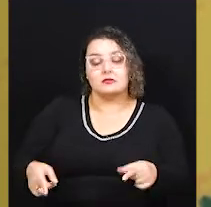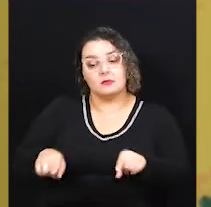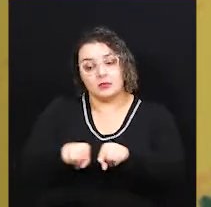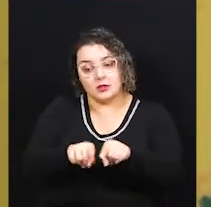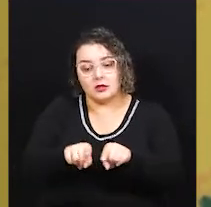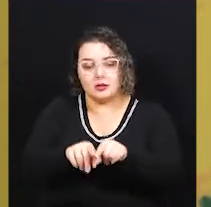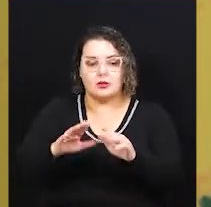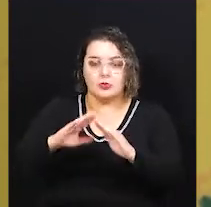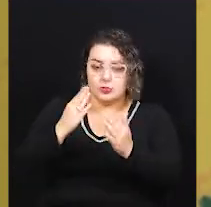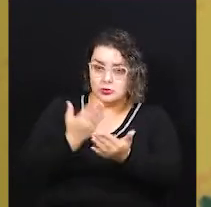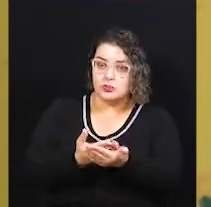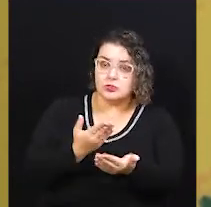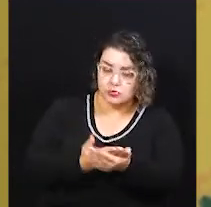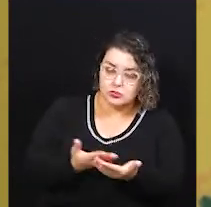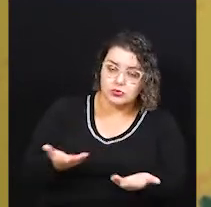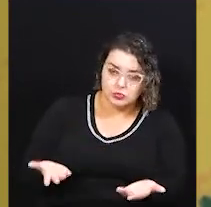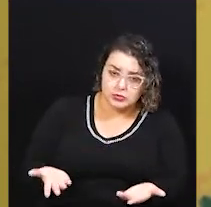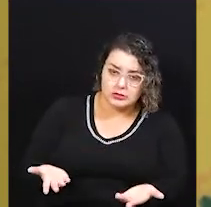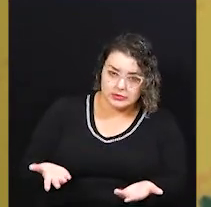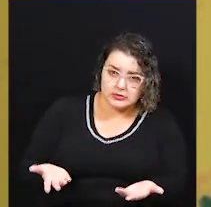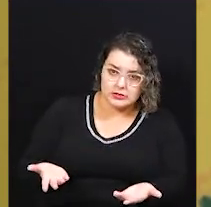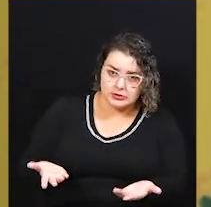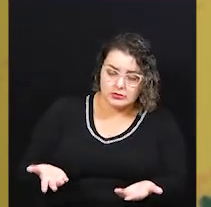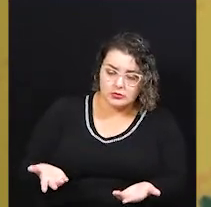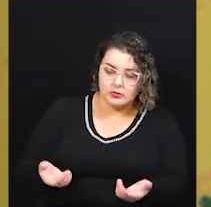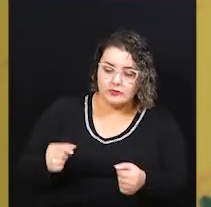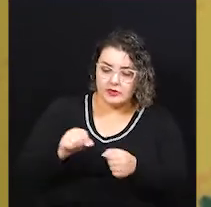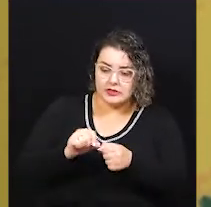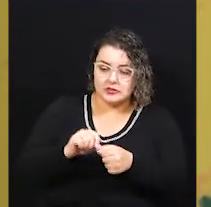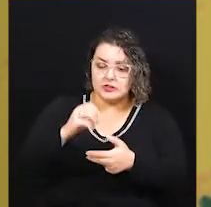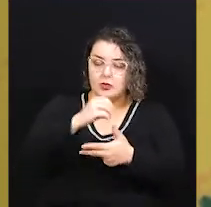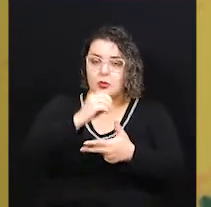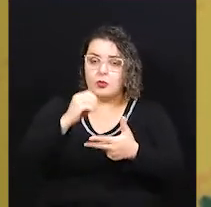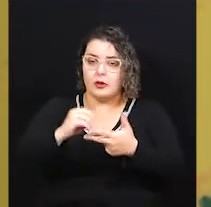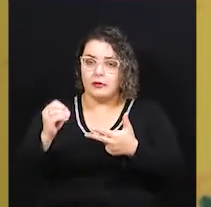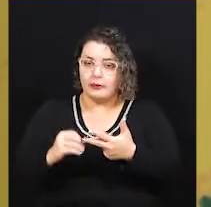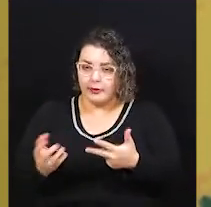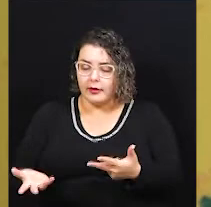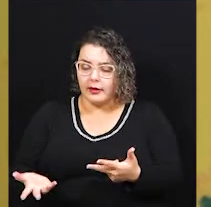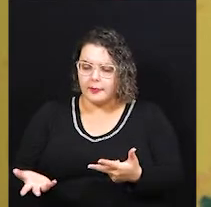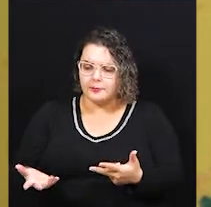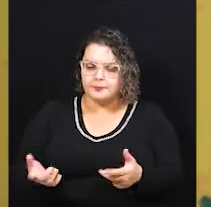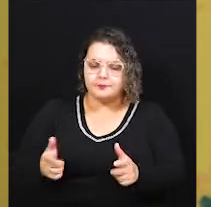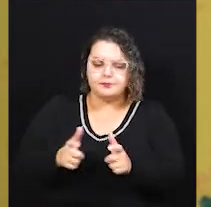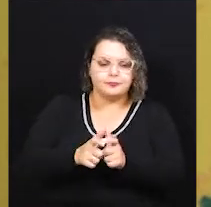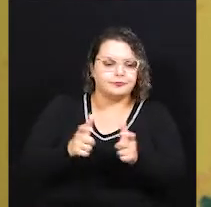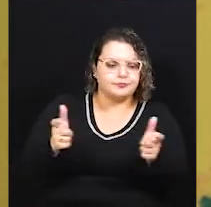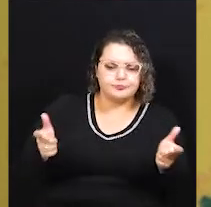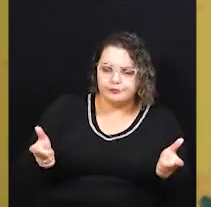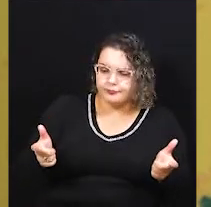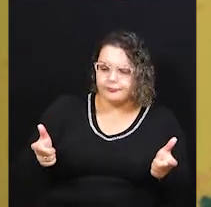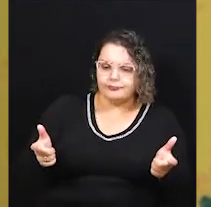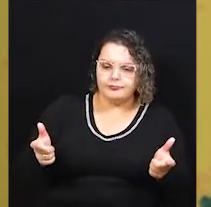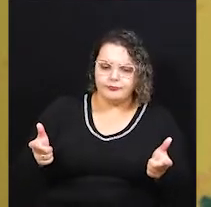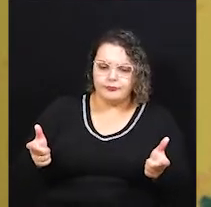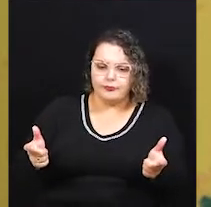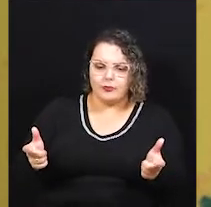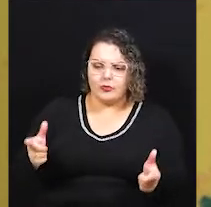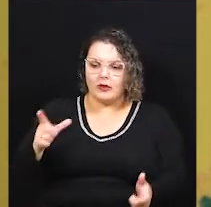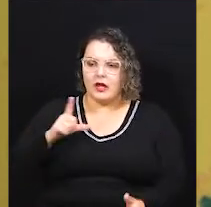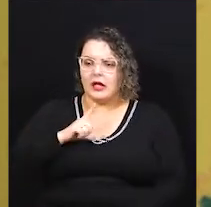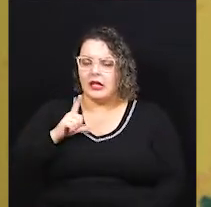inclui os estudantes, não é, que vão prestar o Enem. Muita gente tem